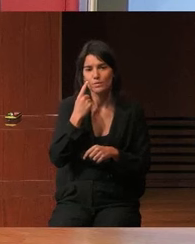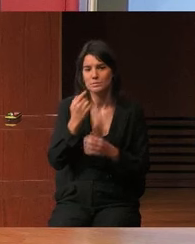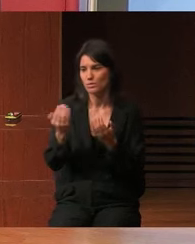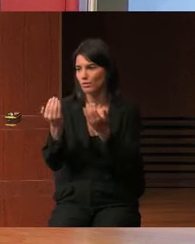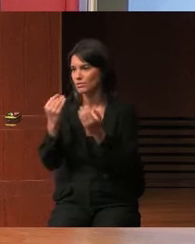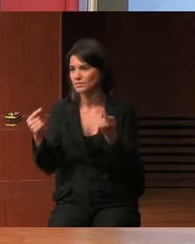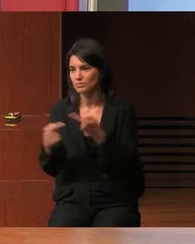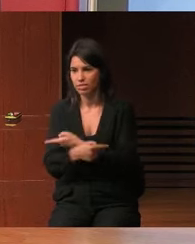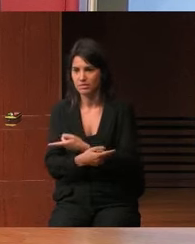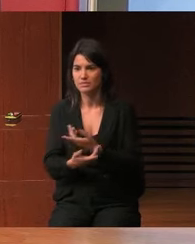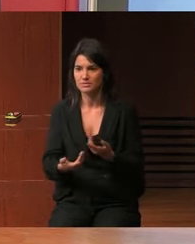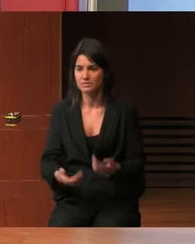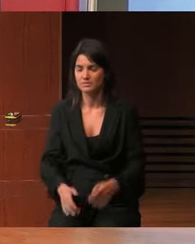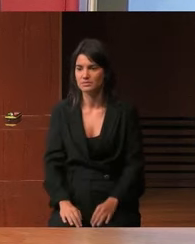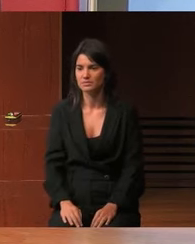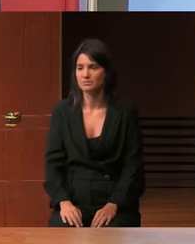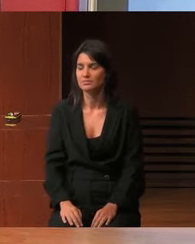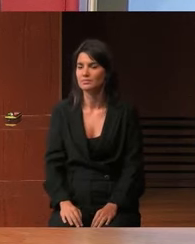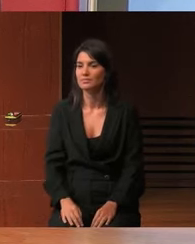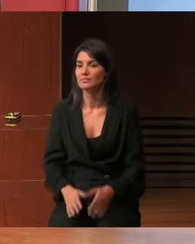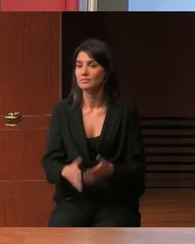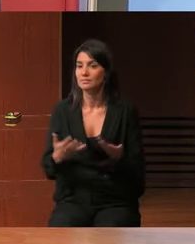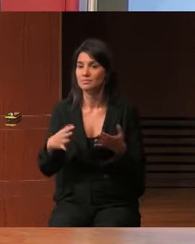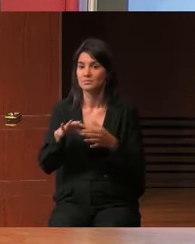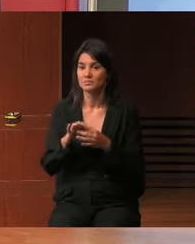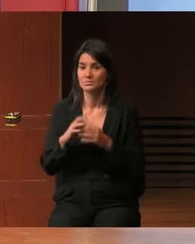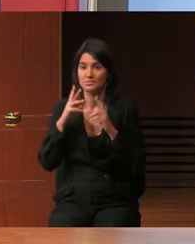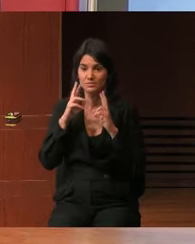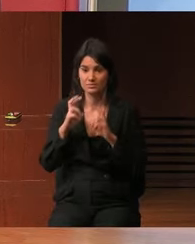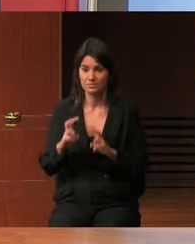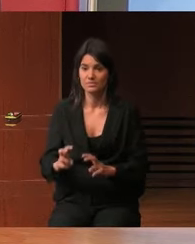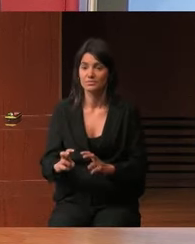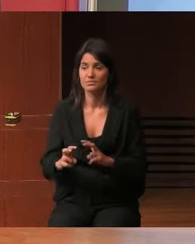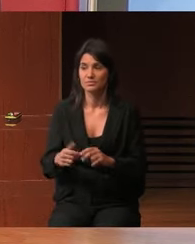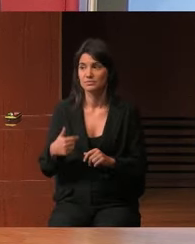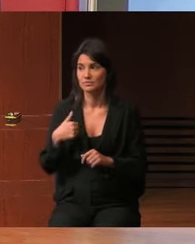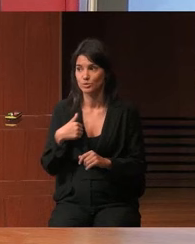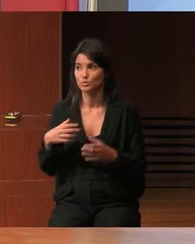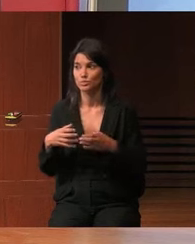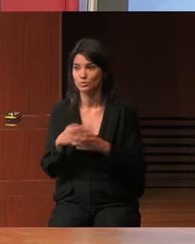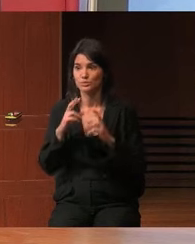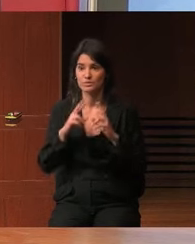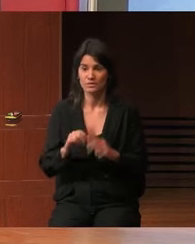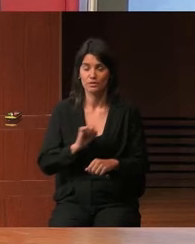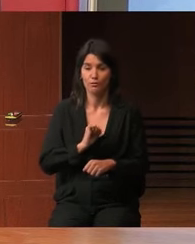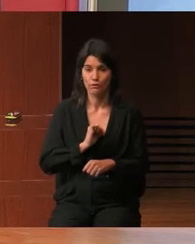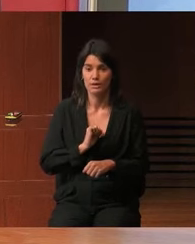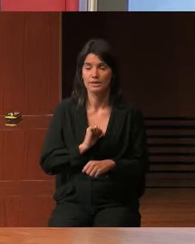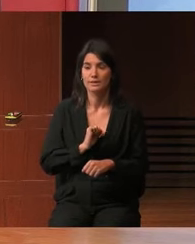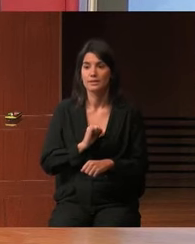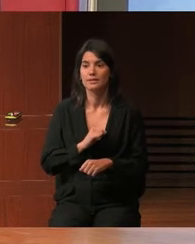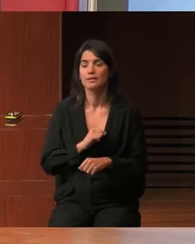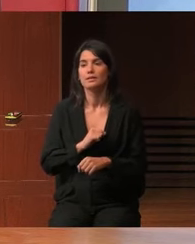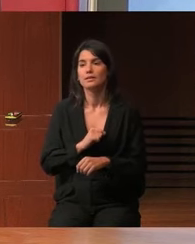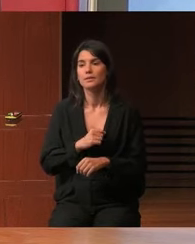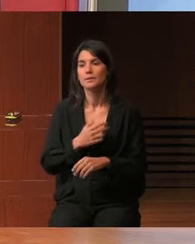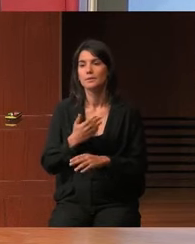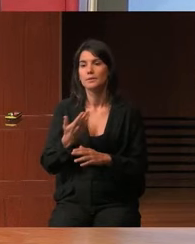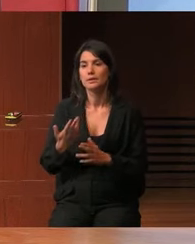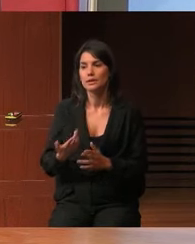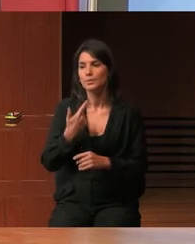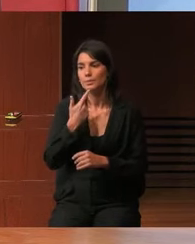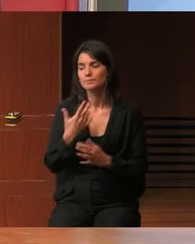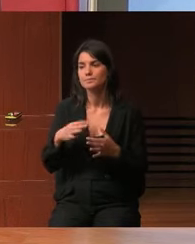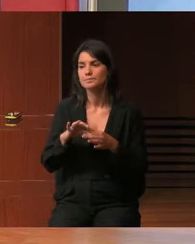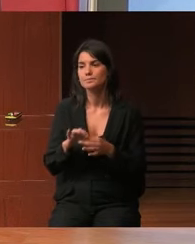desinformação. Dentro da investigação que eu e o meu grupo de investigação fazemos, tem sido muito relacionada,